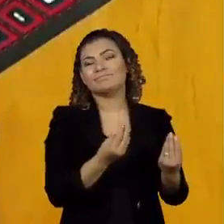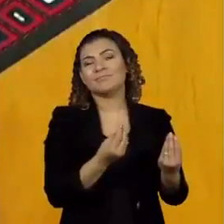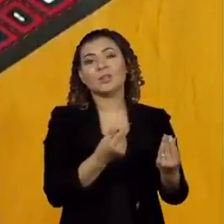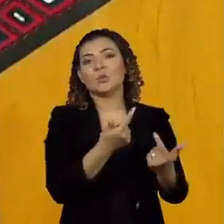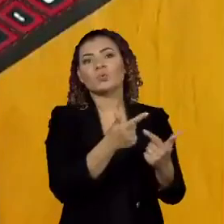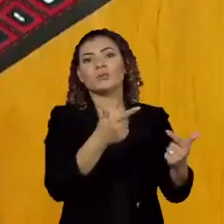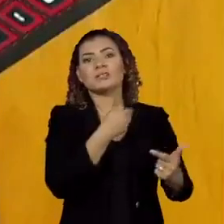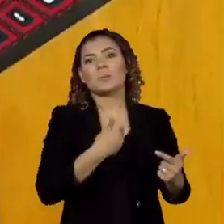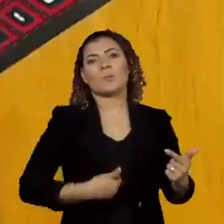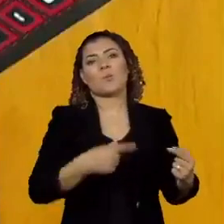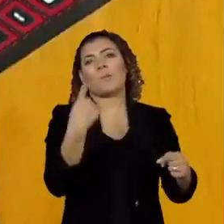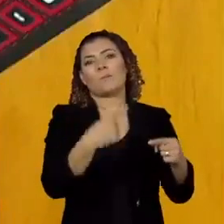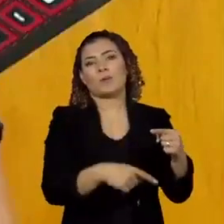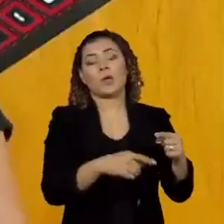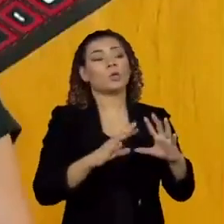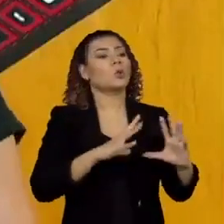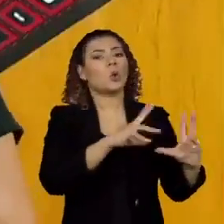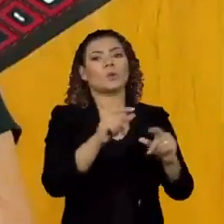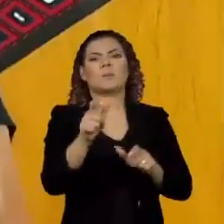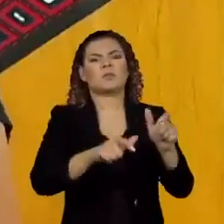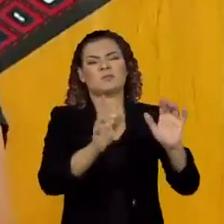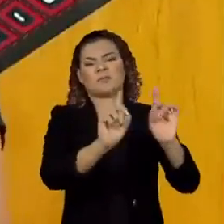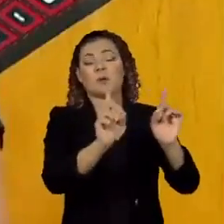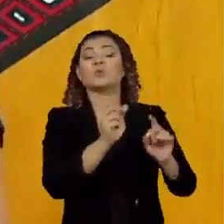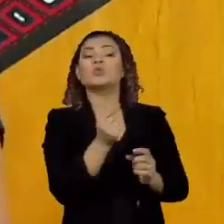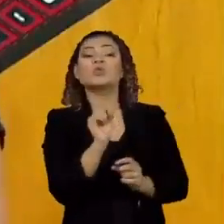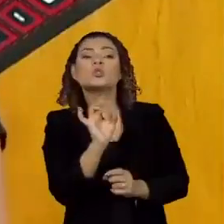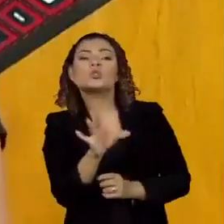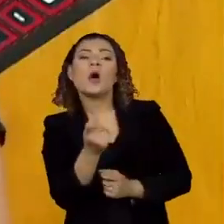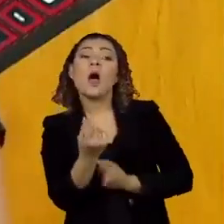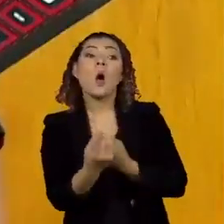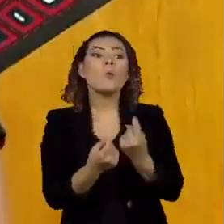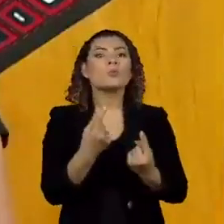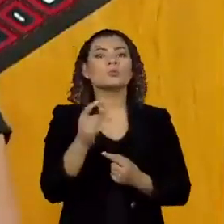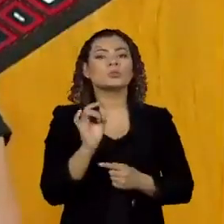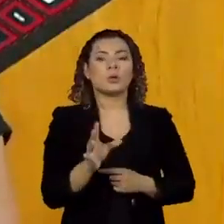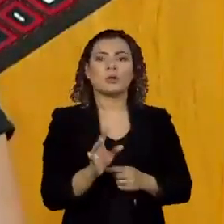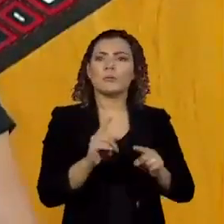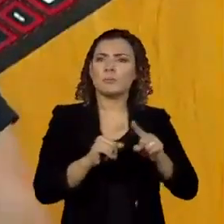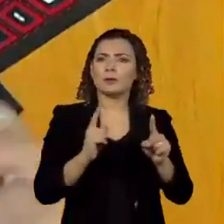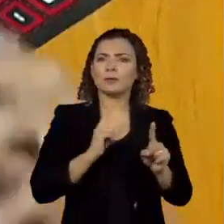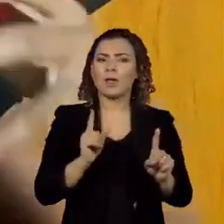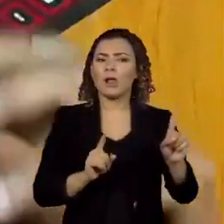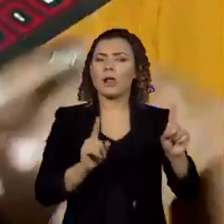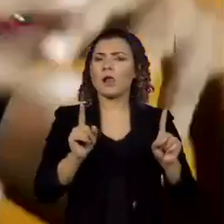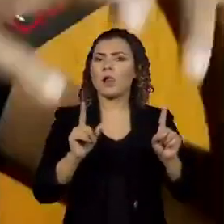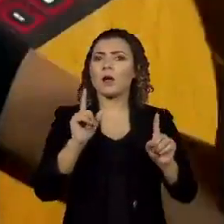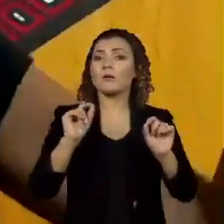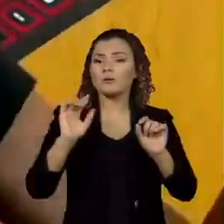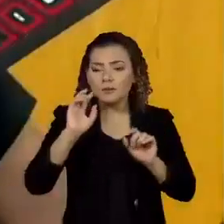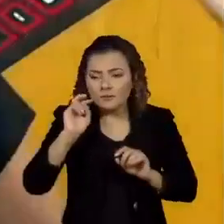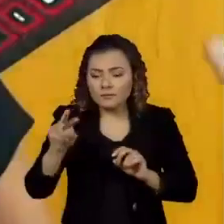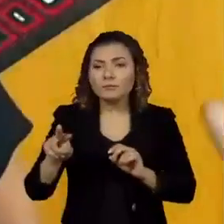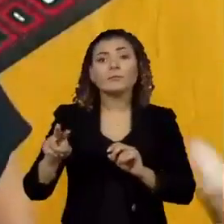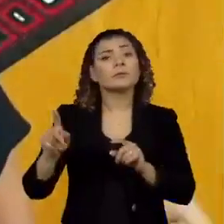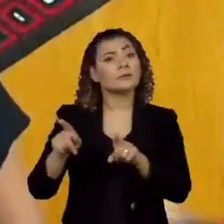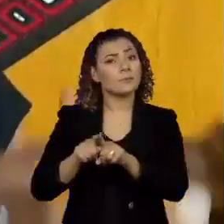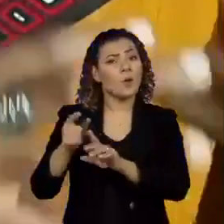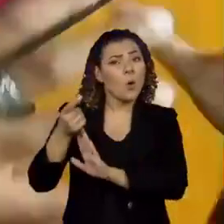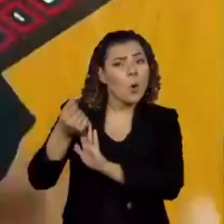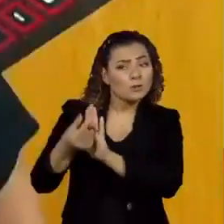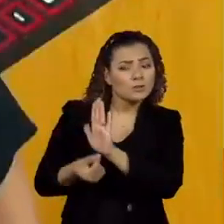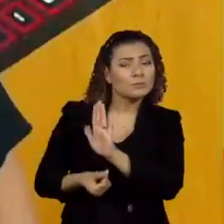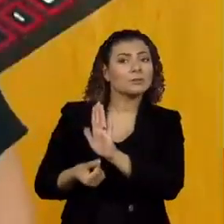que ser público, ele não tem que ser de todo mundo. Ele tem sido disputado por forças que veem naquele maior